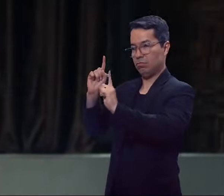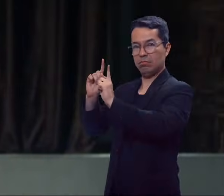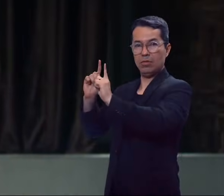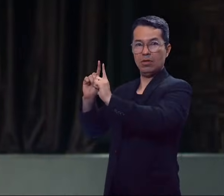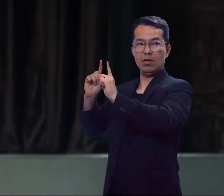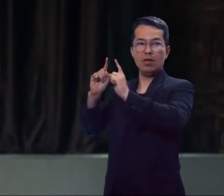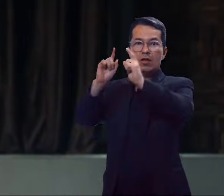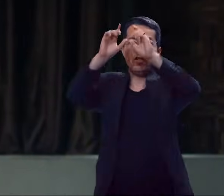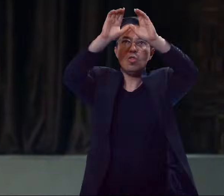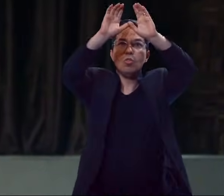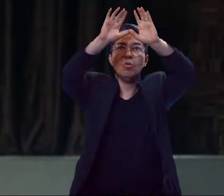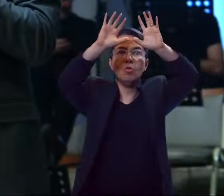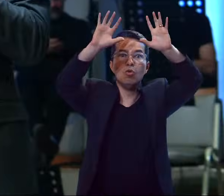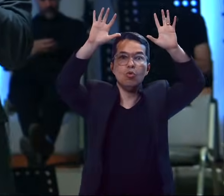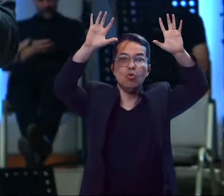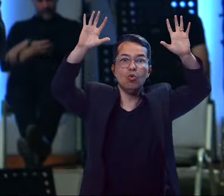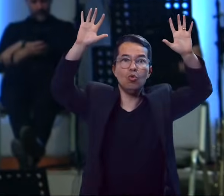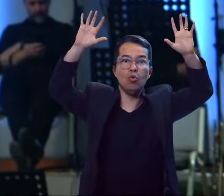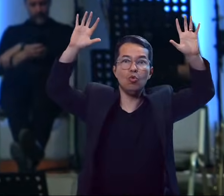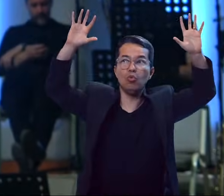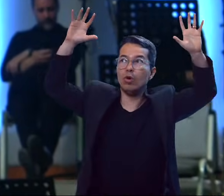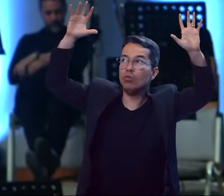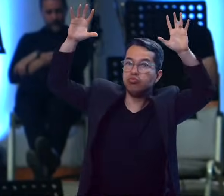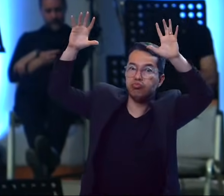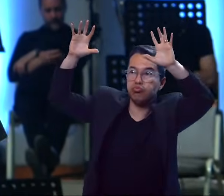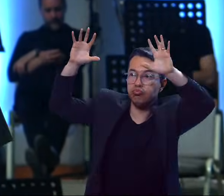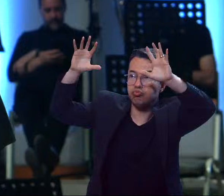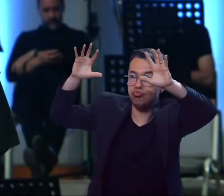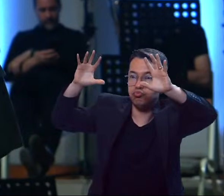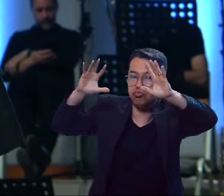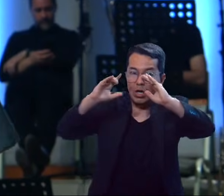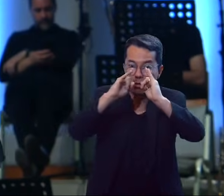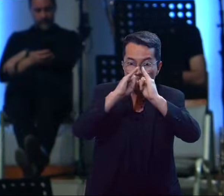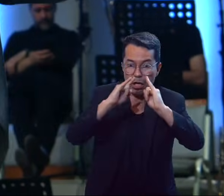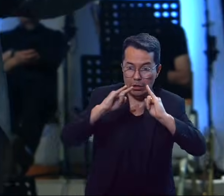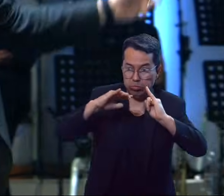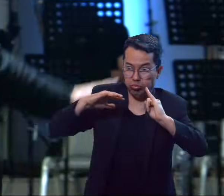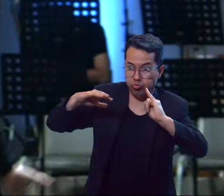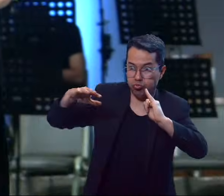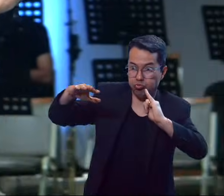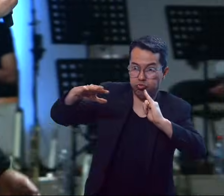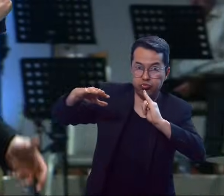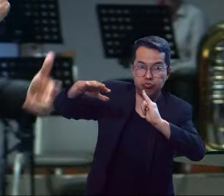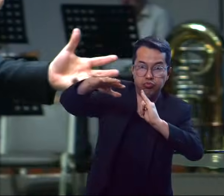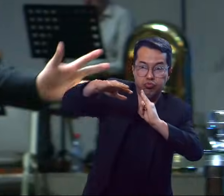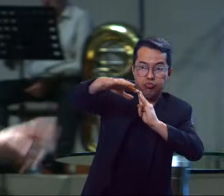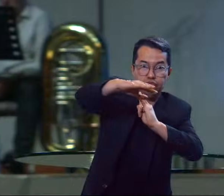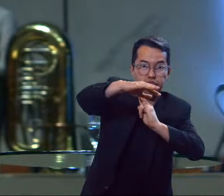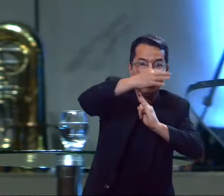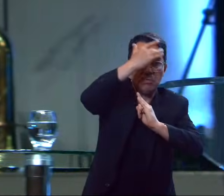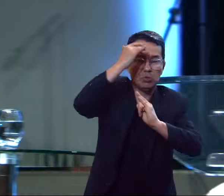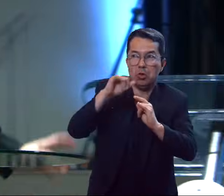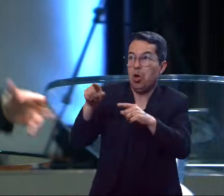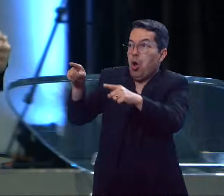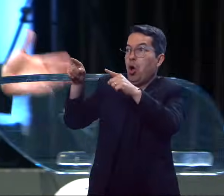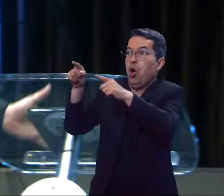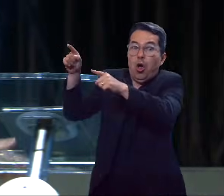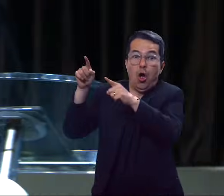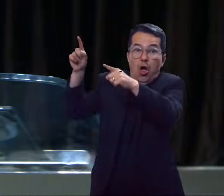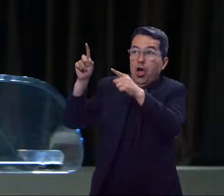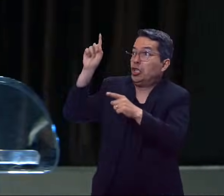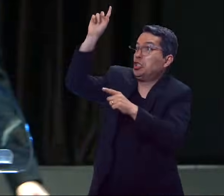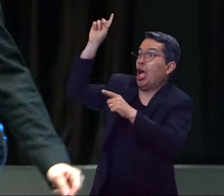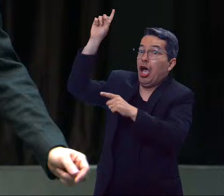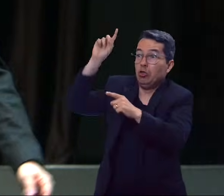uma nuvem e parava na porta da tenda, e aí todo mundo começava a adorar a Deus na porta da tenda. Moisés